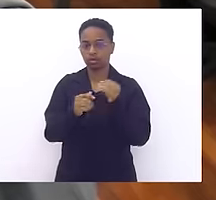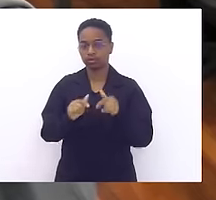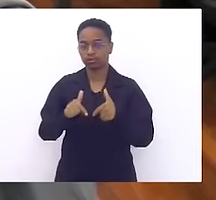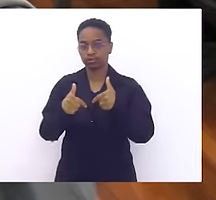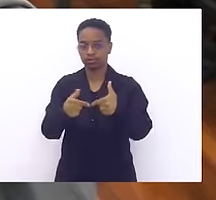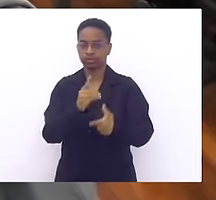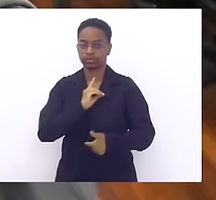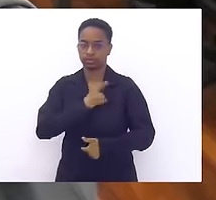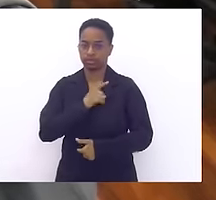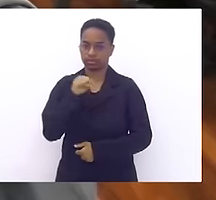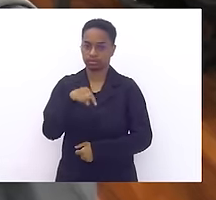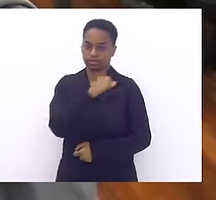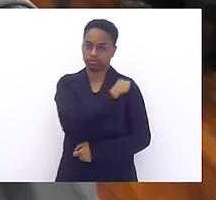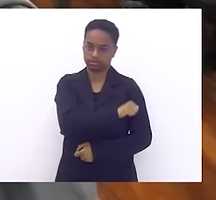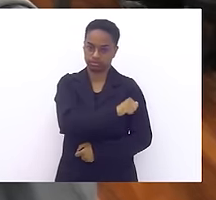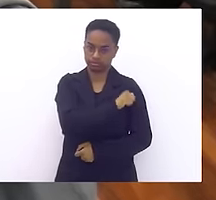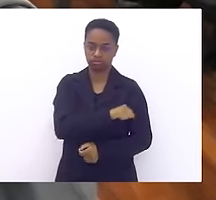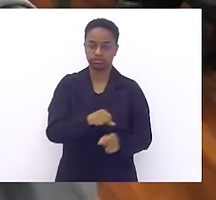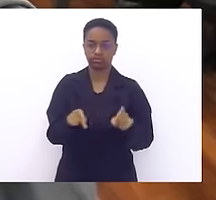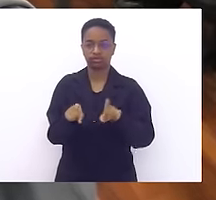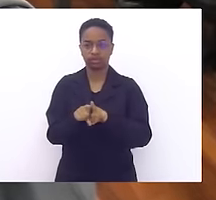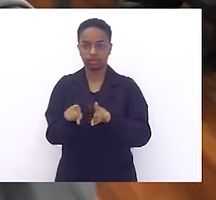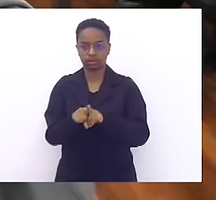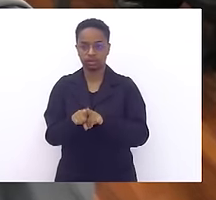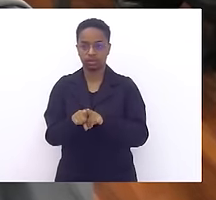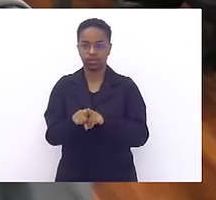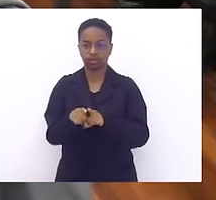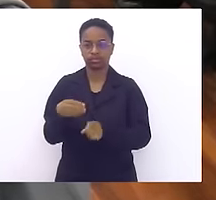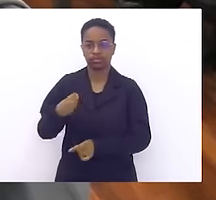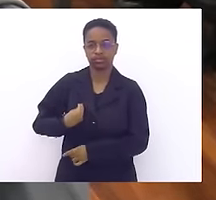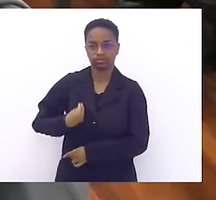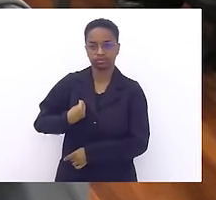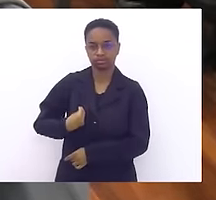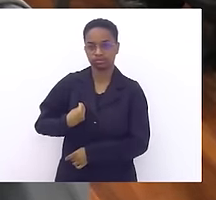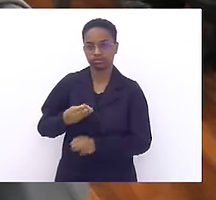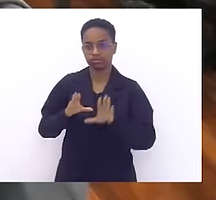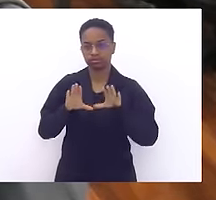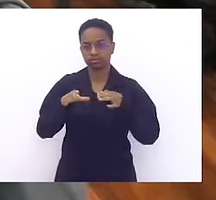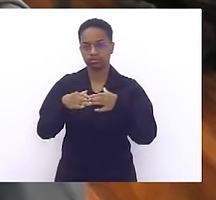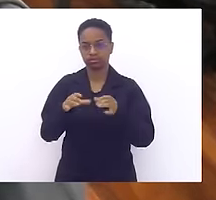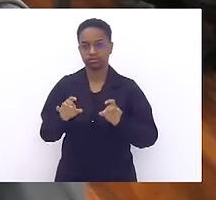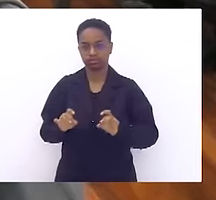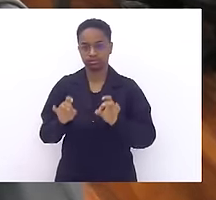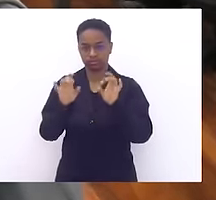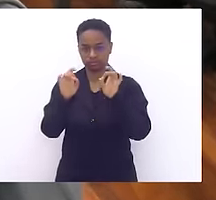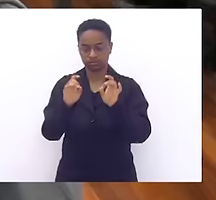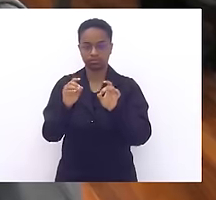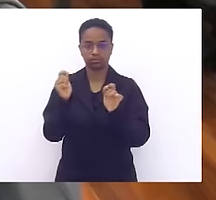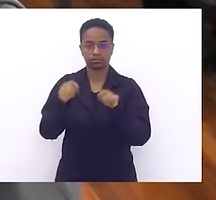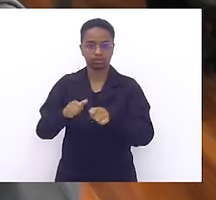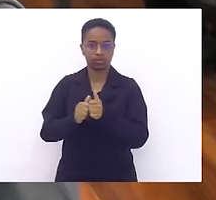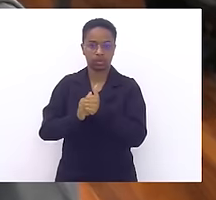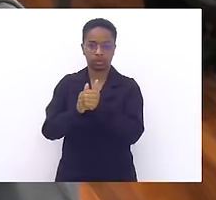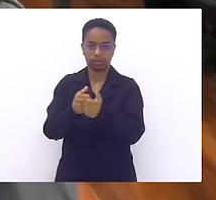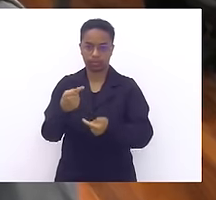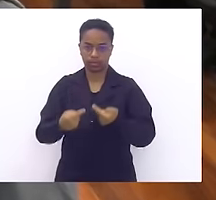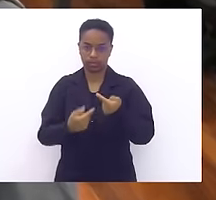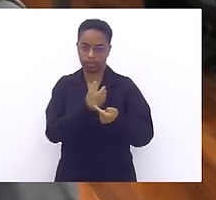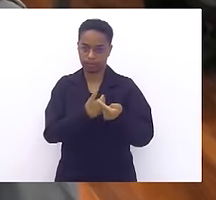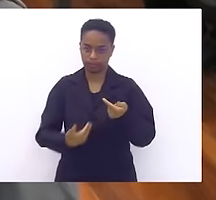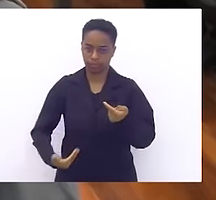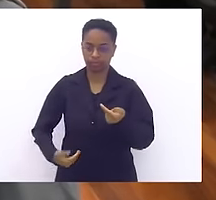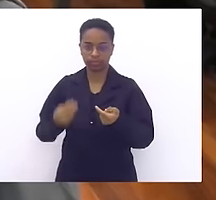no estado do Rio de Janeiro assim como a presença da comissão especial para acompanhar as políticas públicas de combate